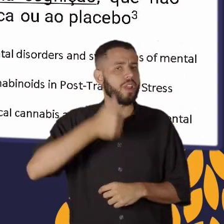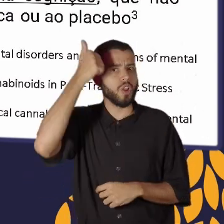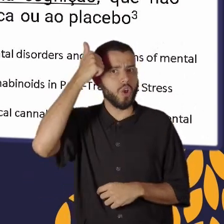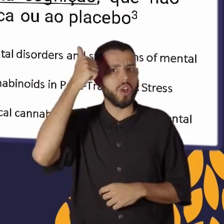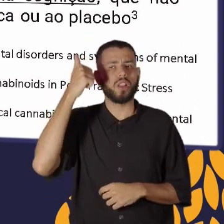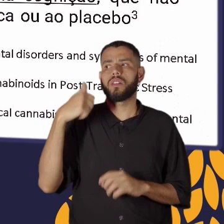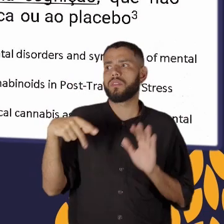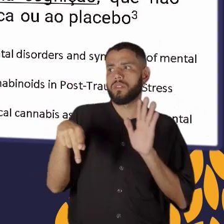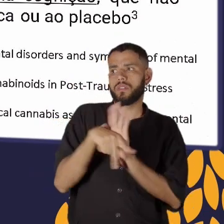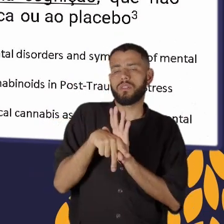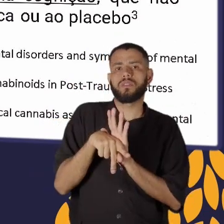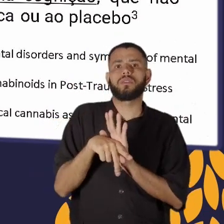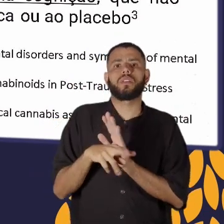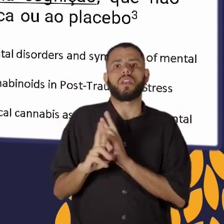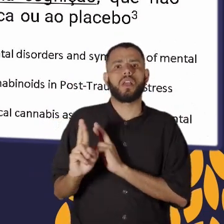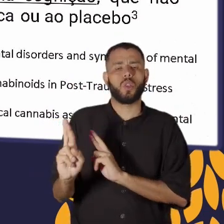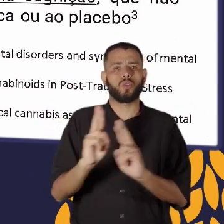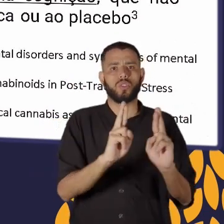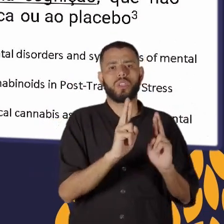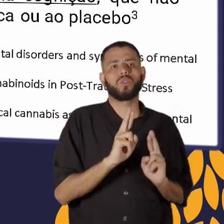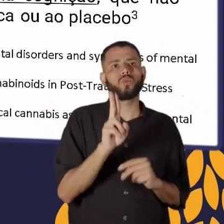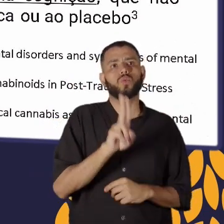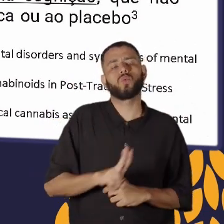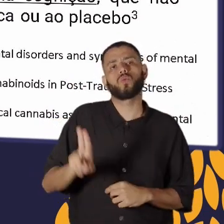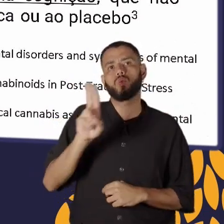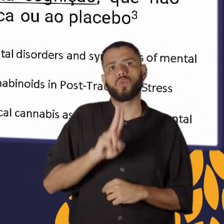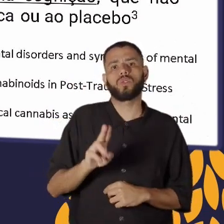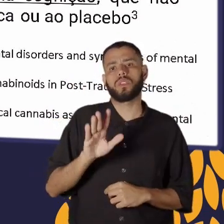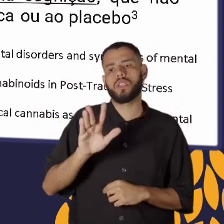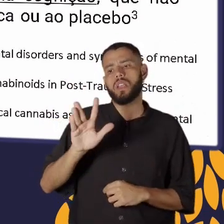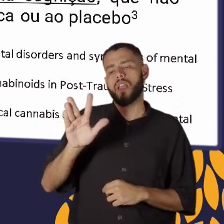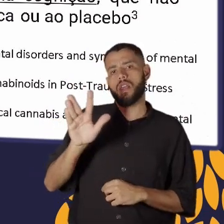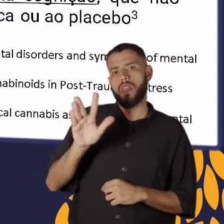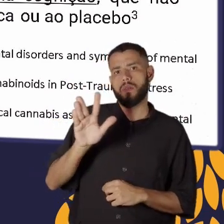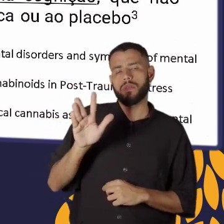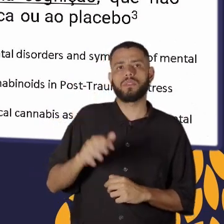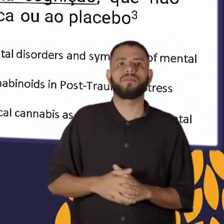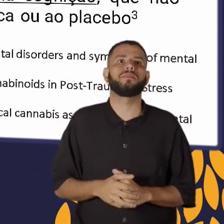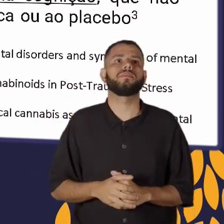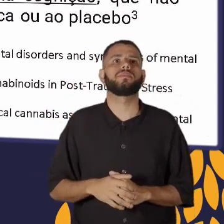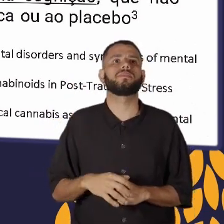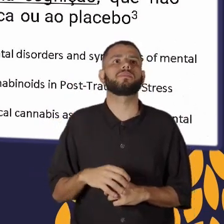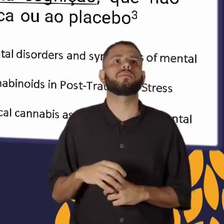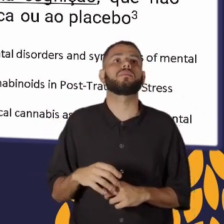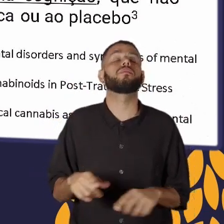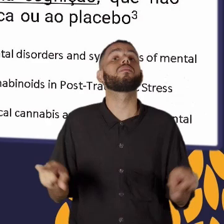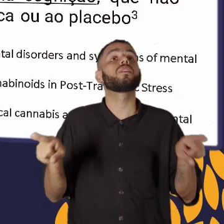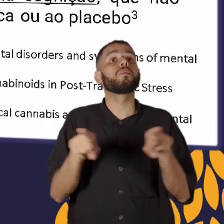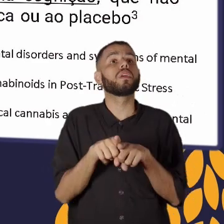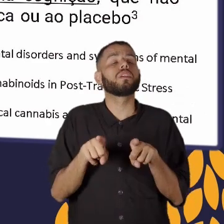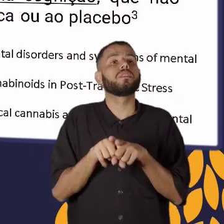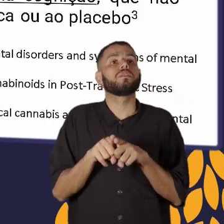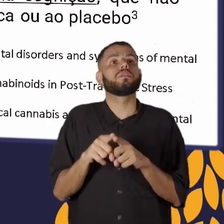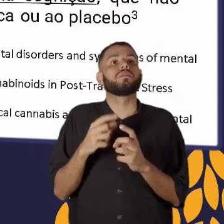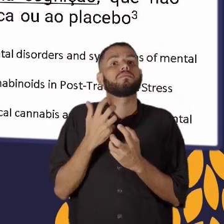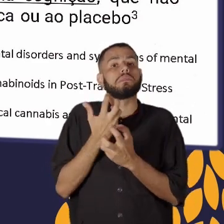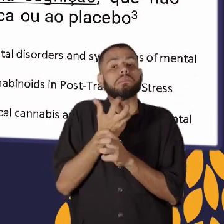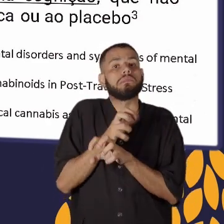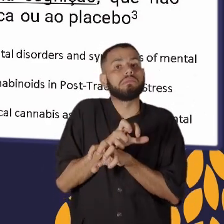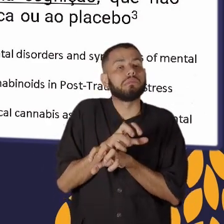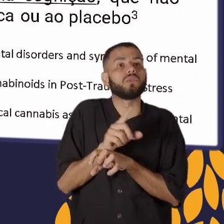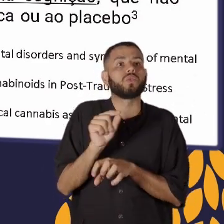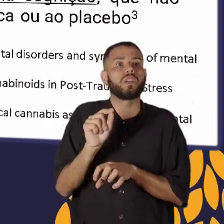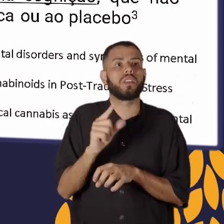TEPT relacionados ao uso de cannabis. E a esquizofrenia, ela tem ali, nos quadros de esquizofrenia, a gente